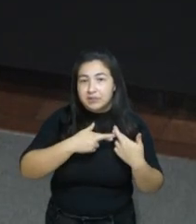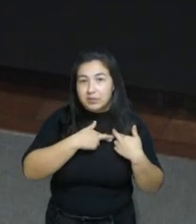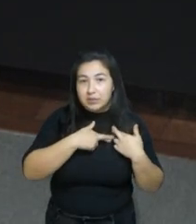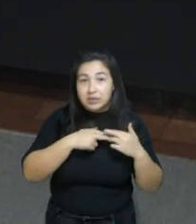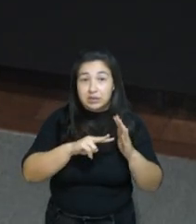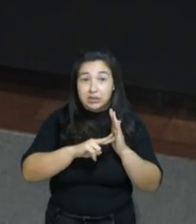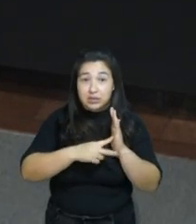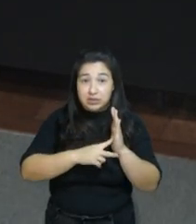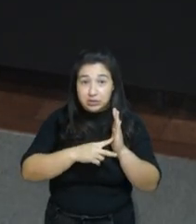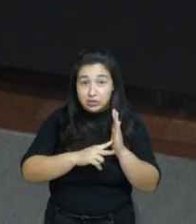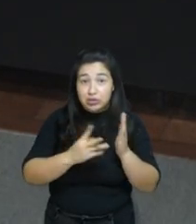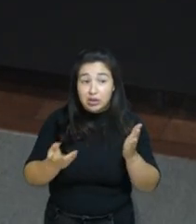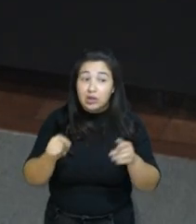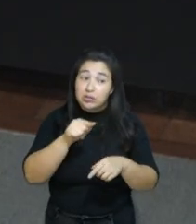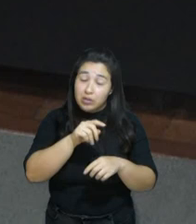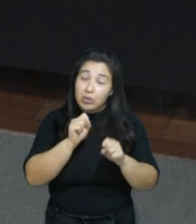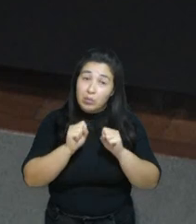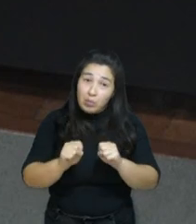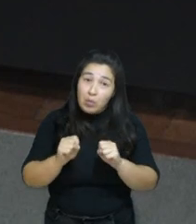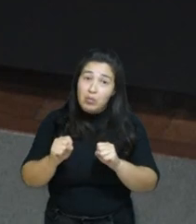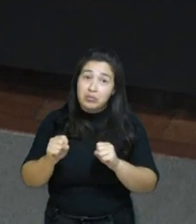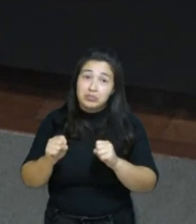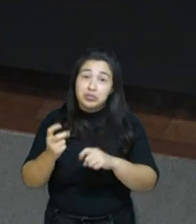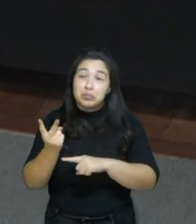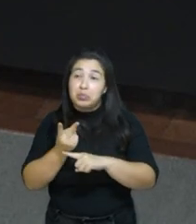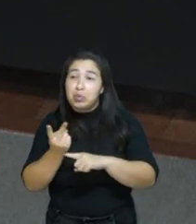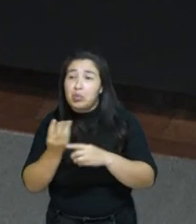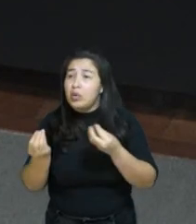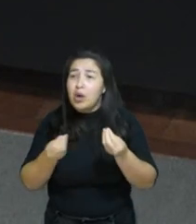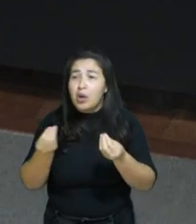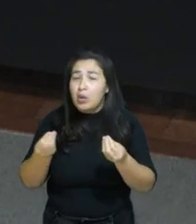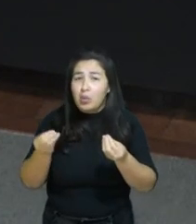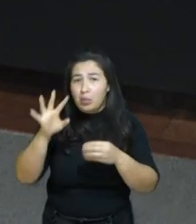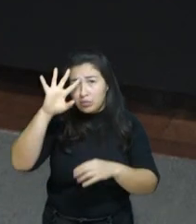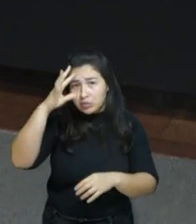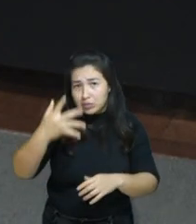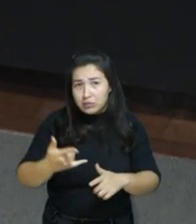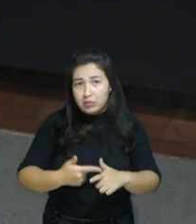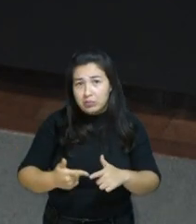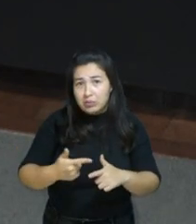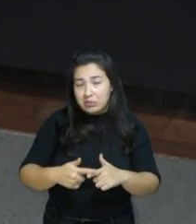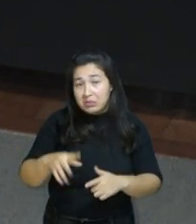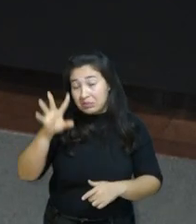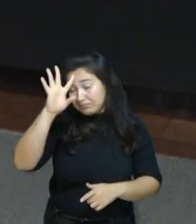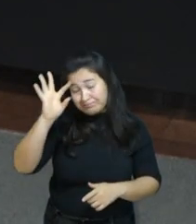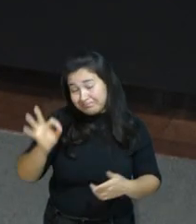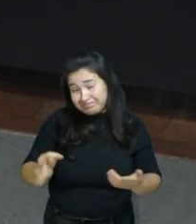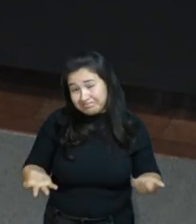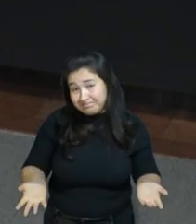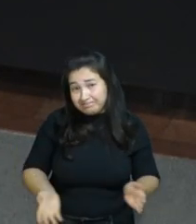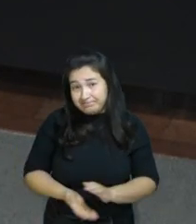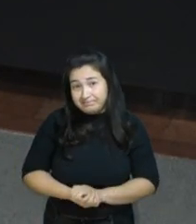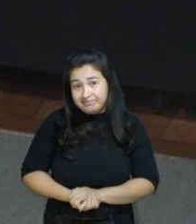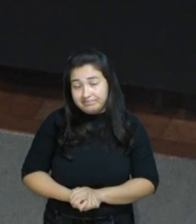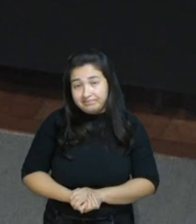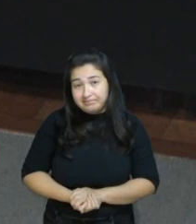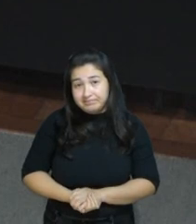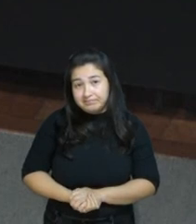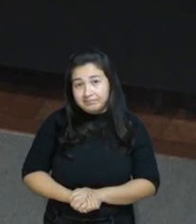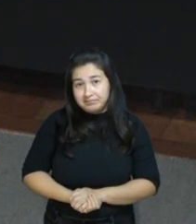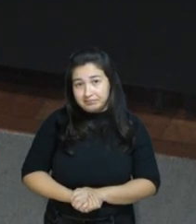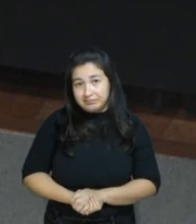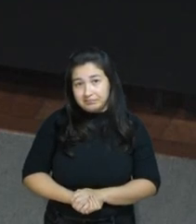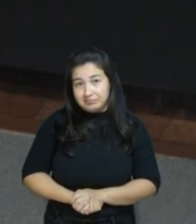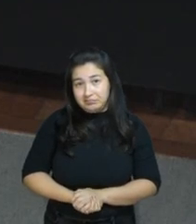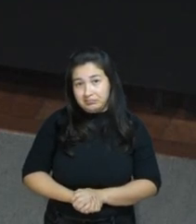representa sindicatos. Então, eles podem correr atrás disso, tal, né? Não sei, talvez, acho que uma coisa que poderia